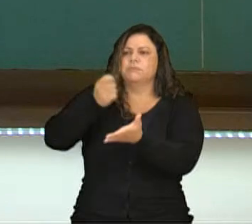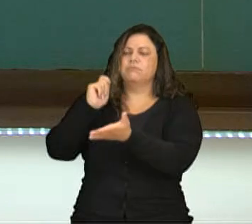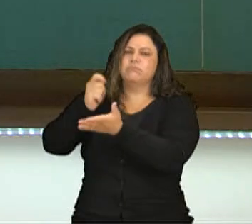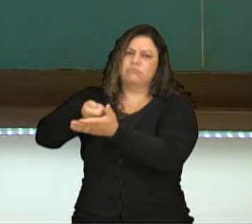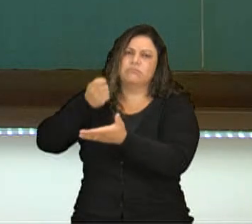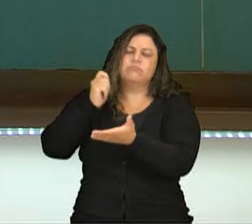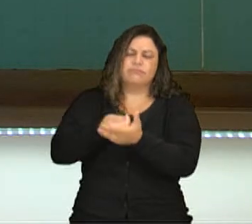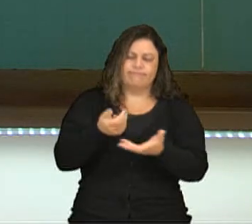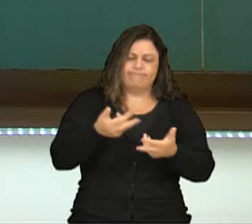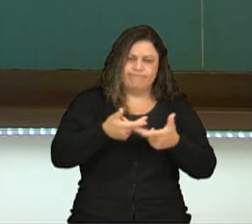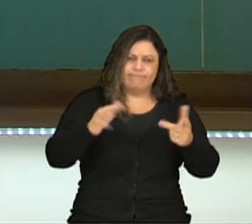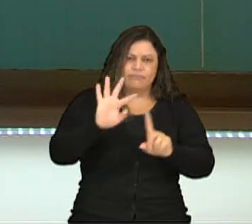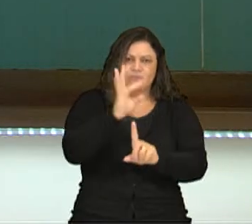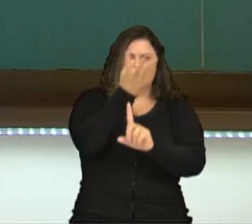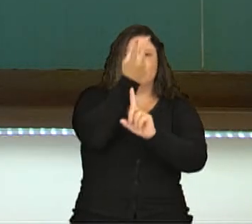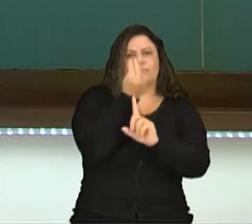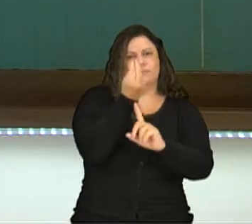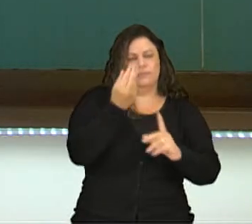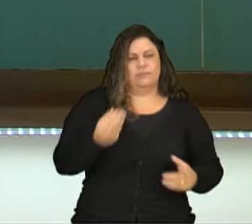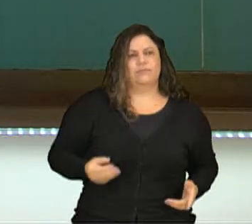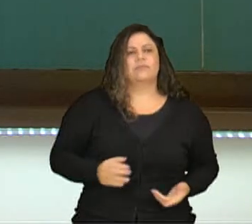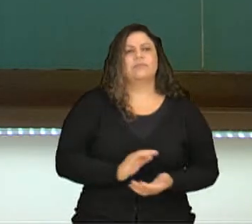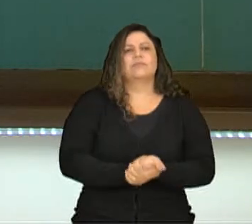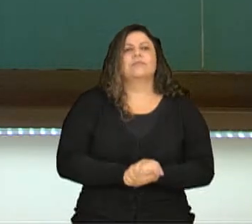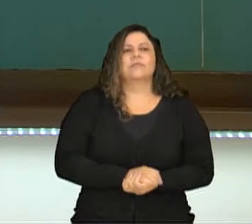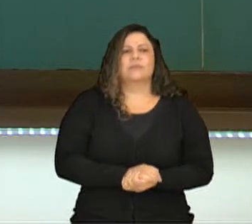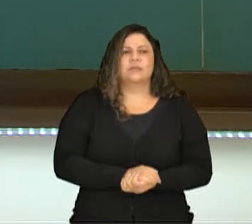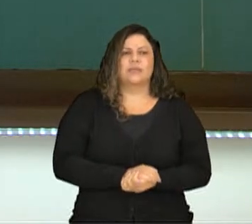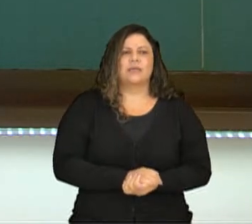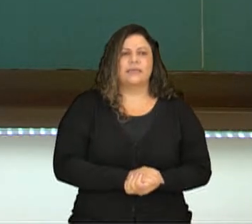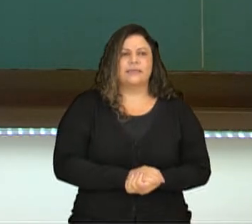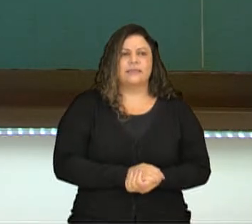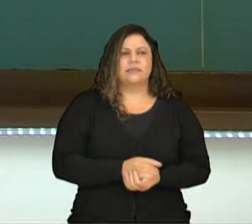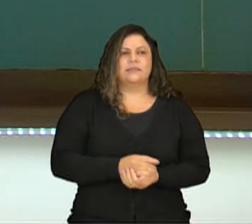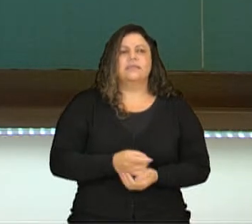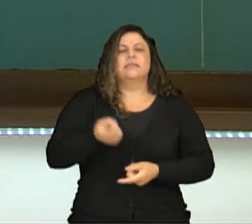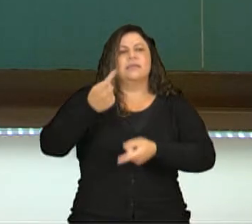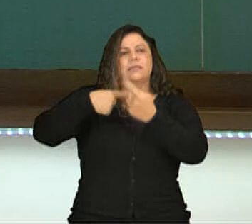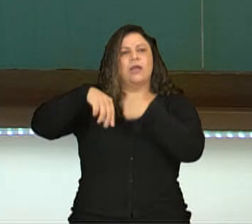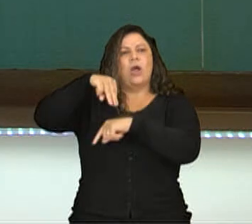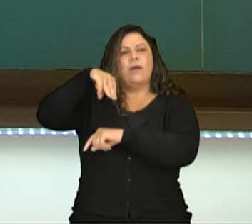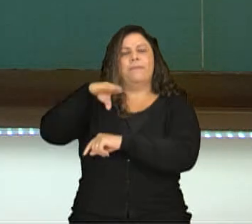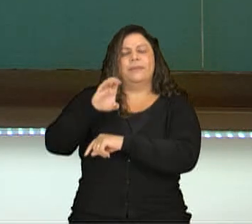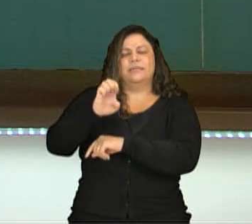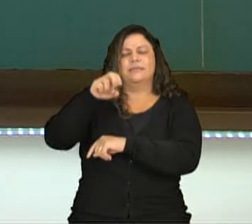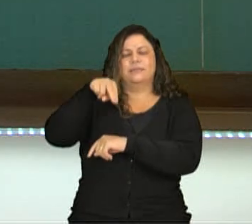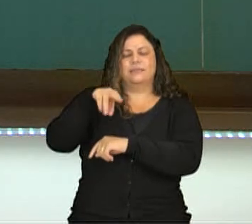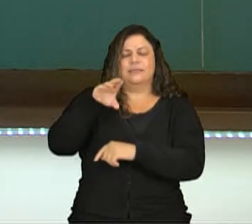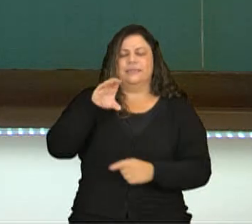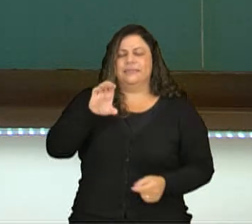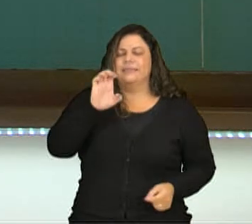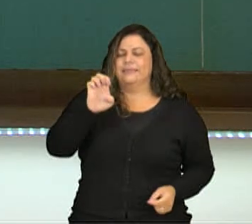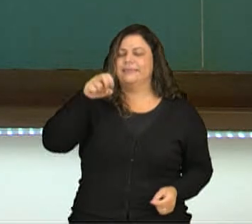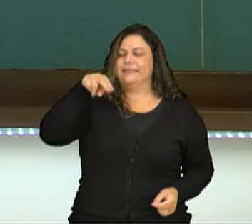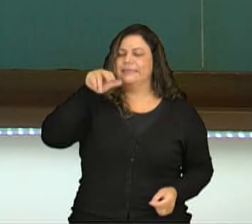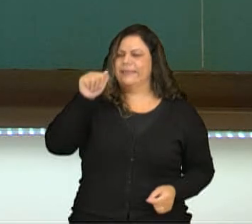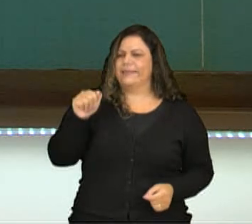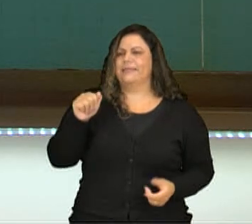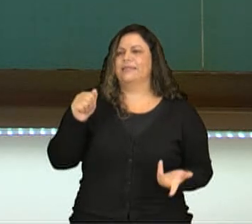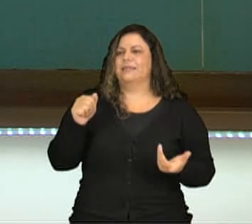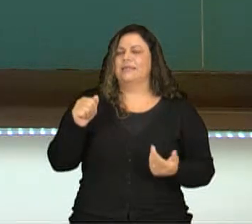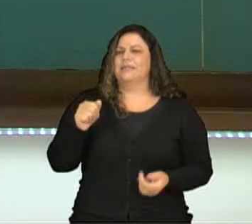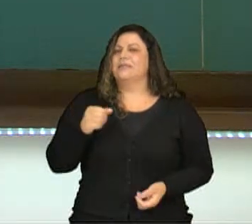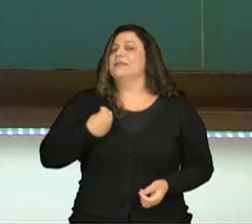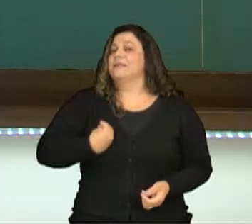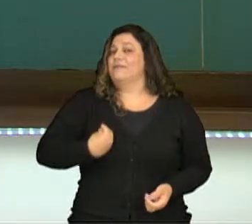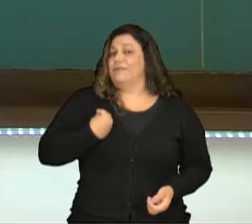tá? Por que mecenas? Caio Mecenas, que vivia na Roma Antiga, ele também financiava os artistas.